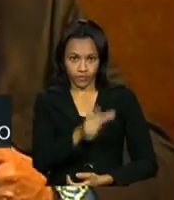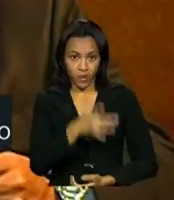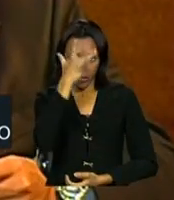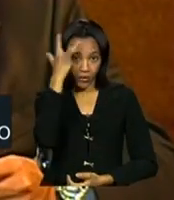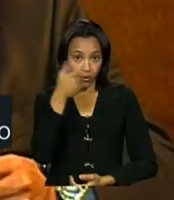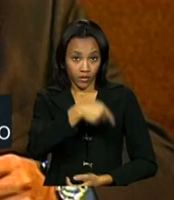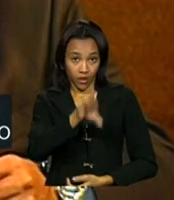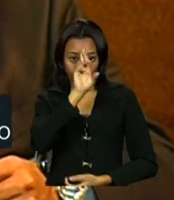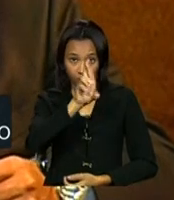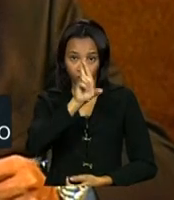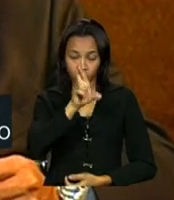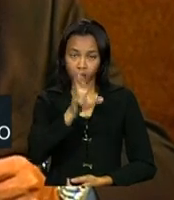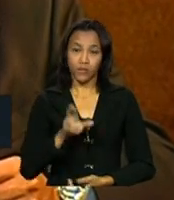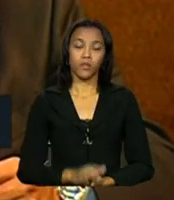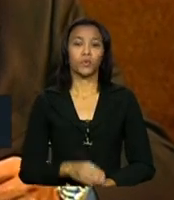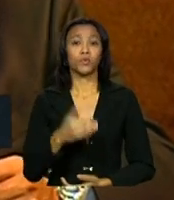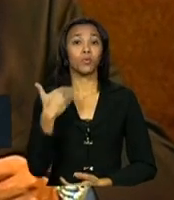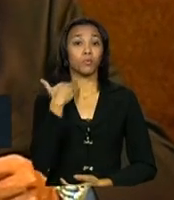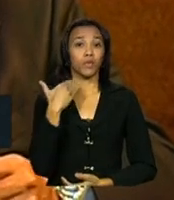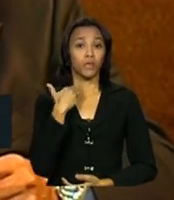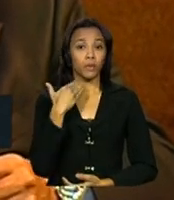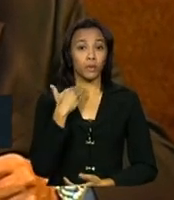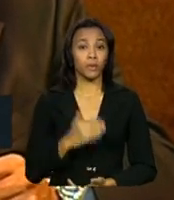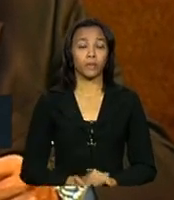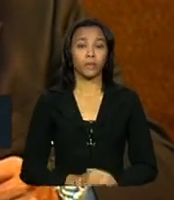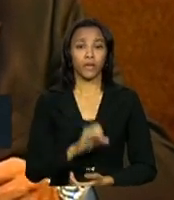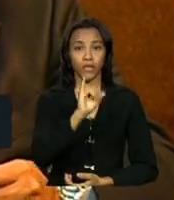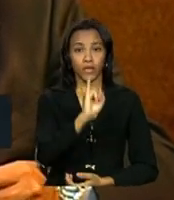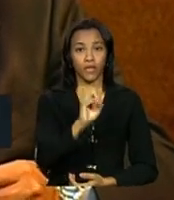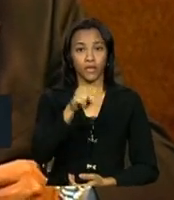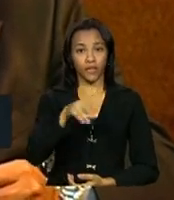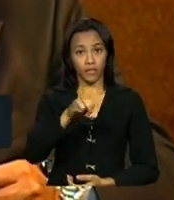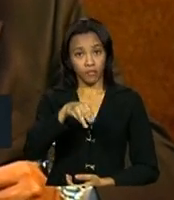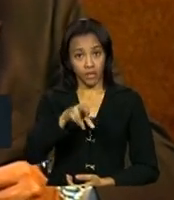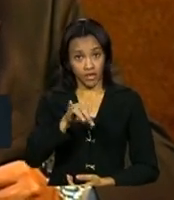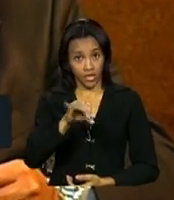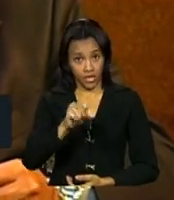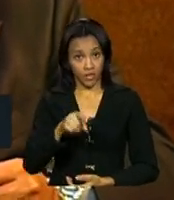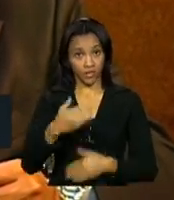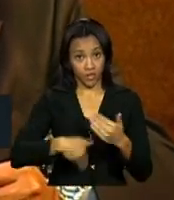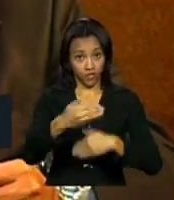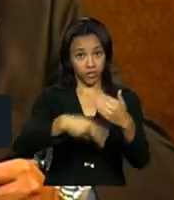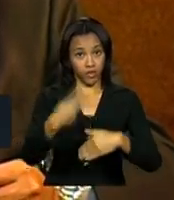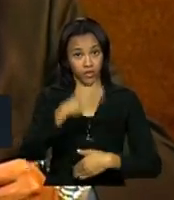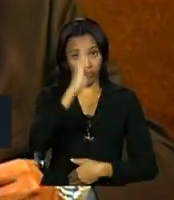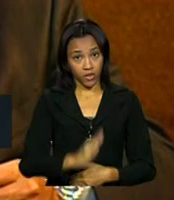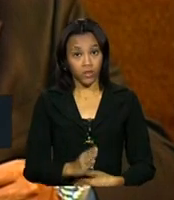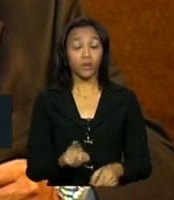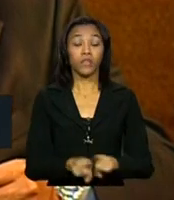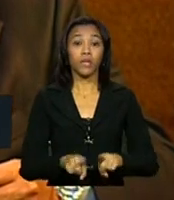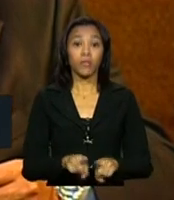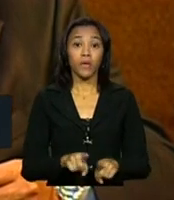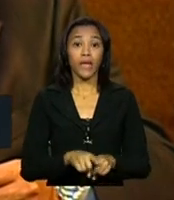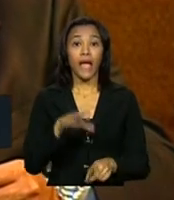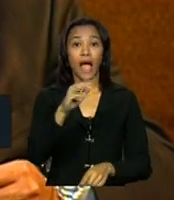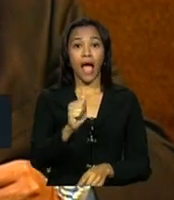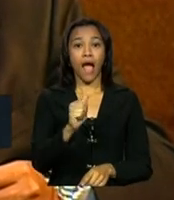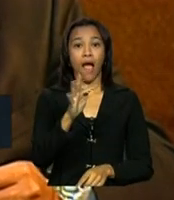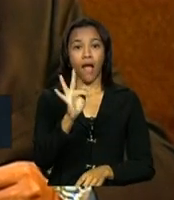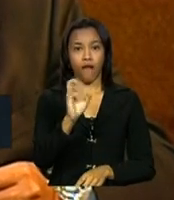de representação do banco interamericano de desenvolvimento no Brasil e o senr Alfonso